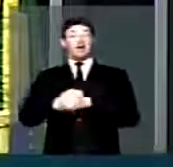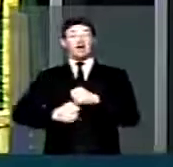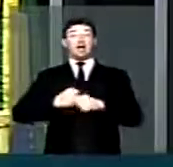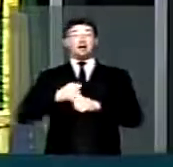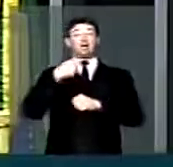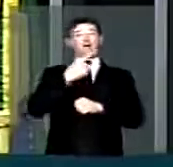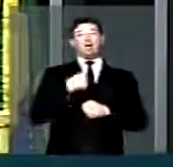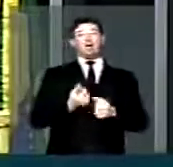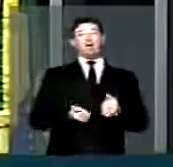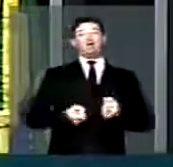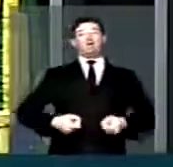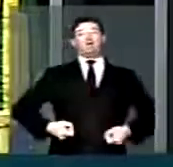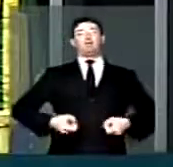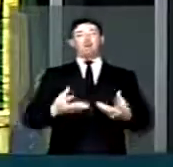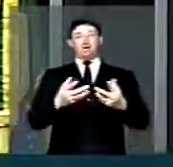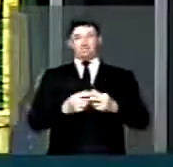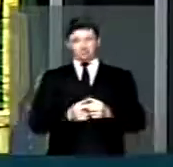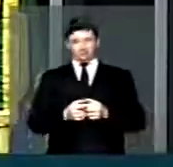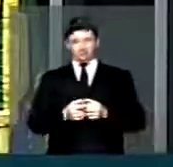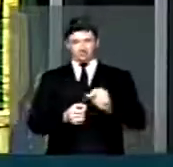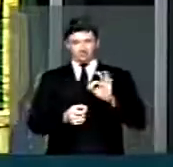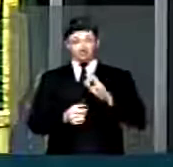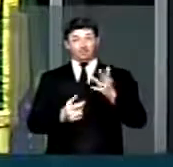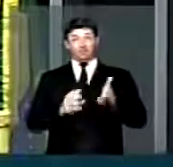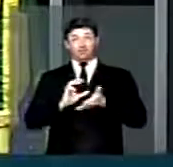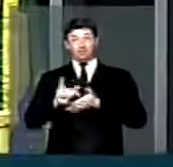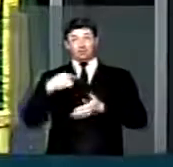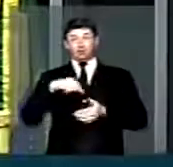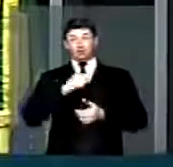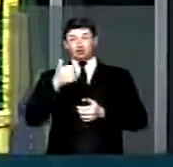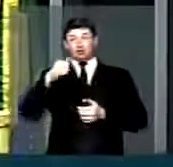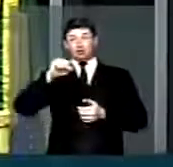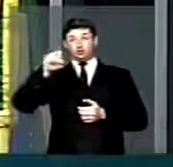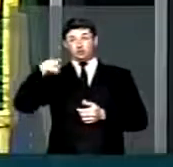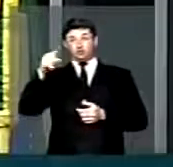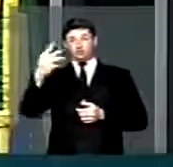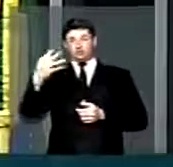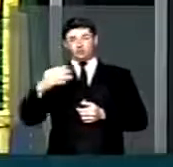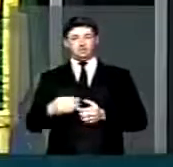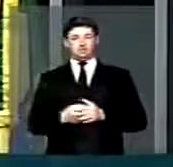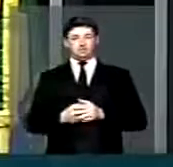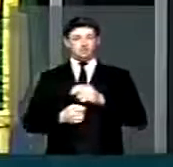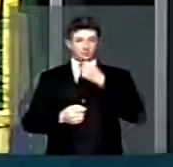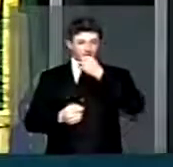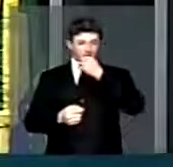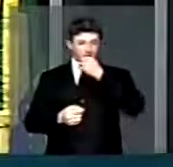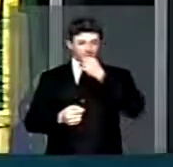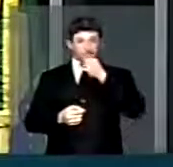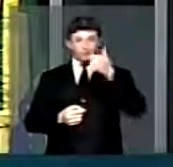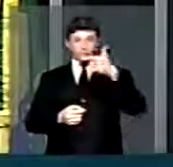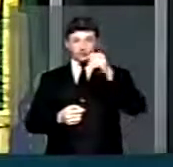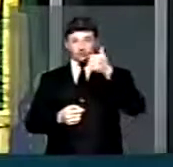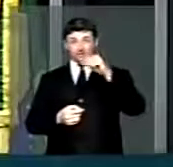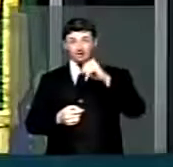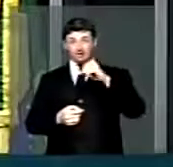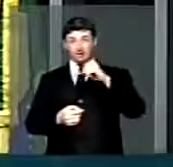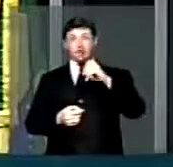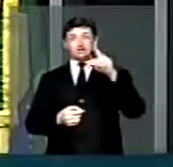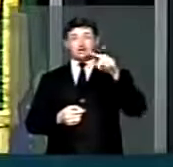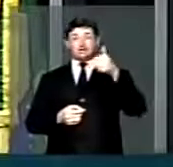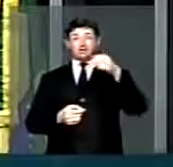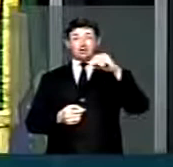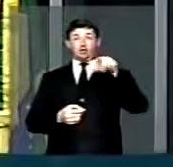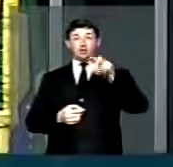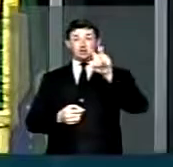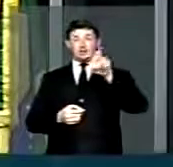seguinte. A nossa taxa de investimentos foi 18,4%. Ela havia sido em 2010 19,5%,